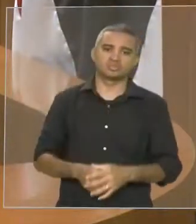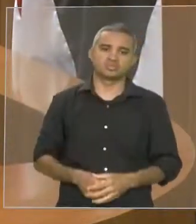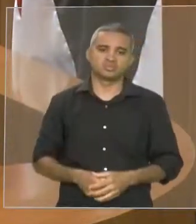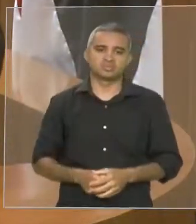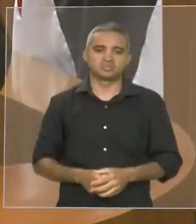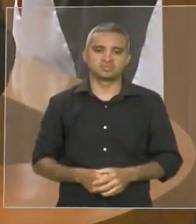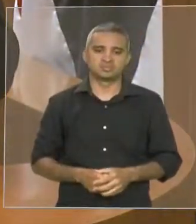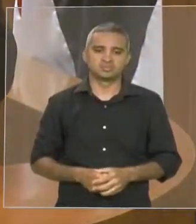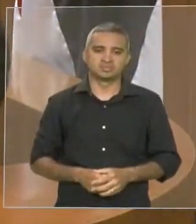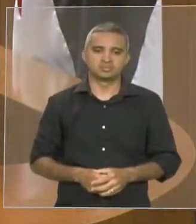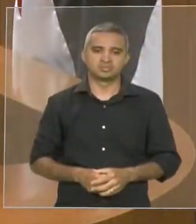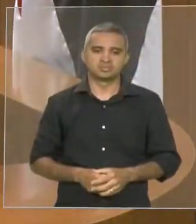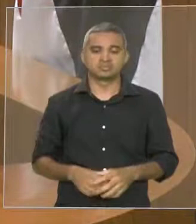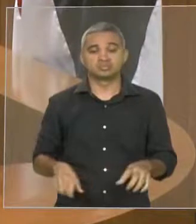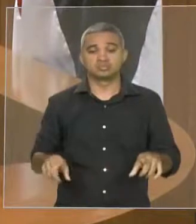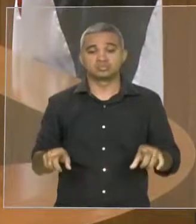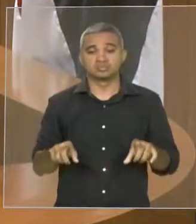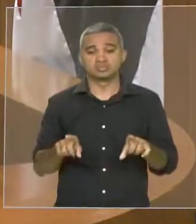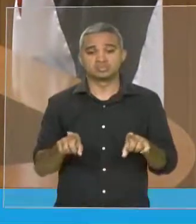lado,